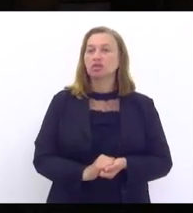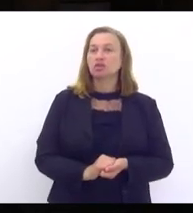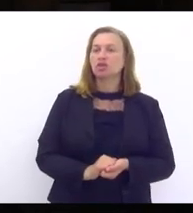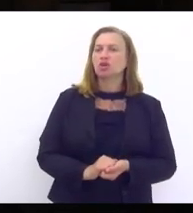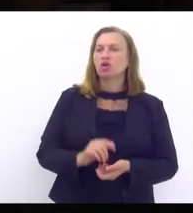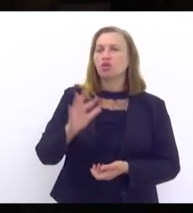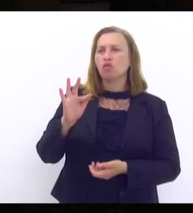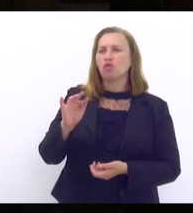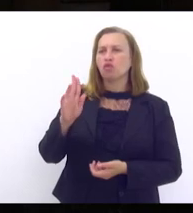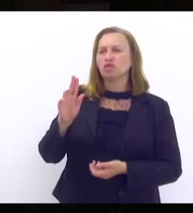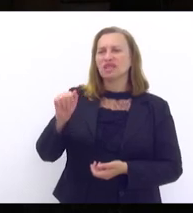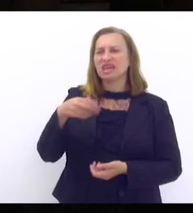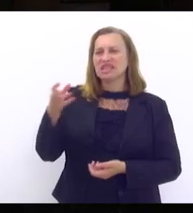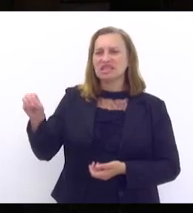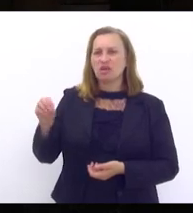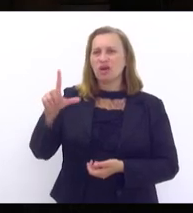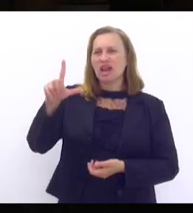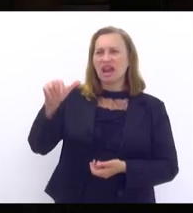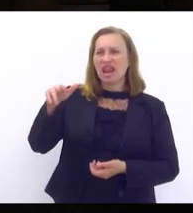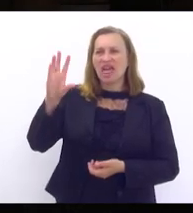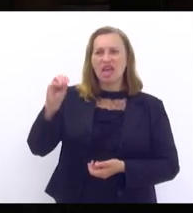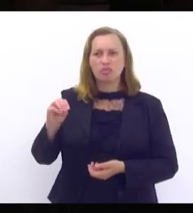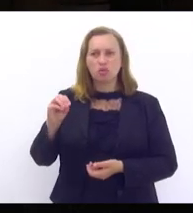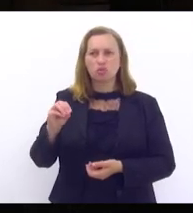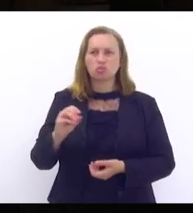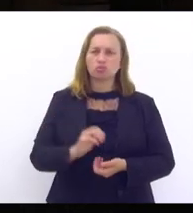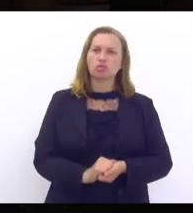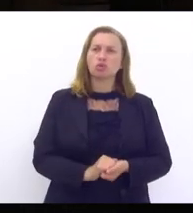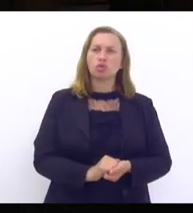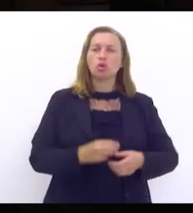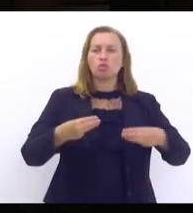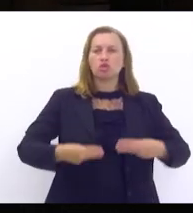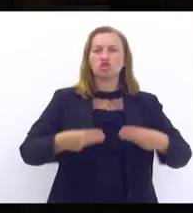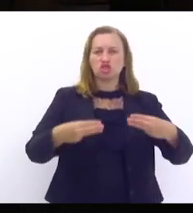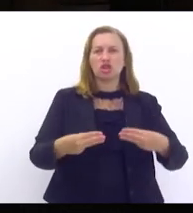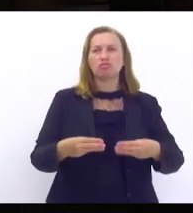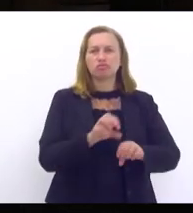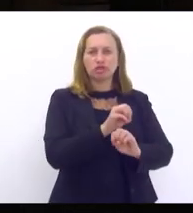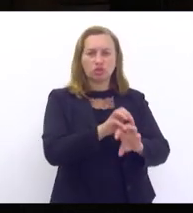Lemon com o Ministério da Educação.